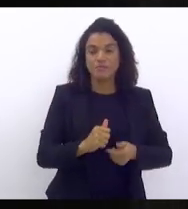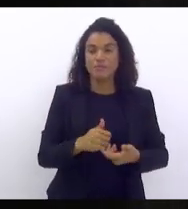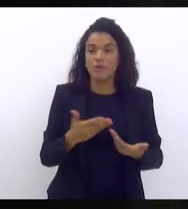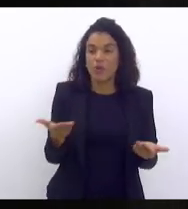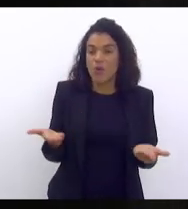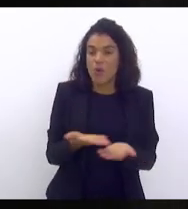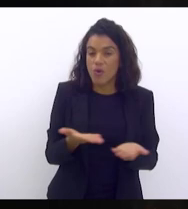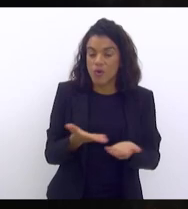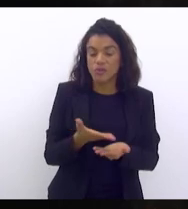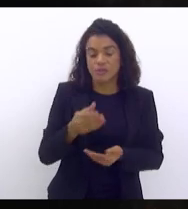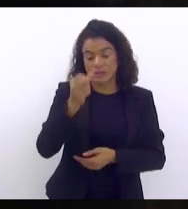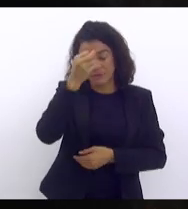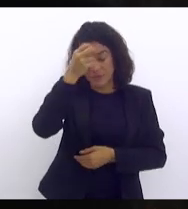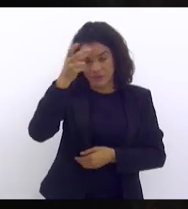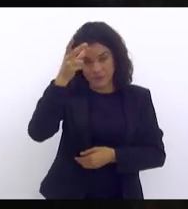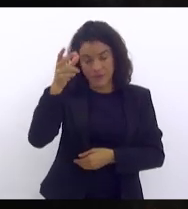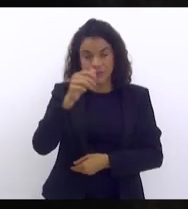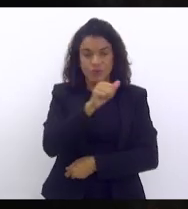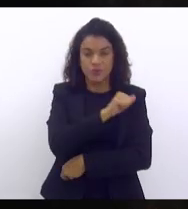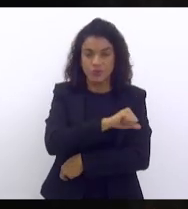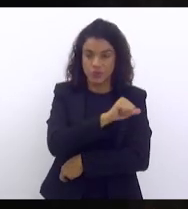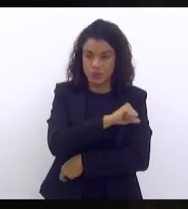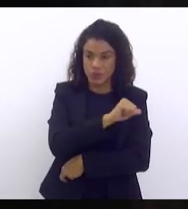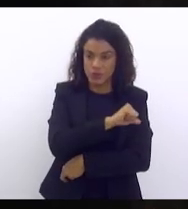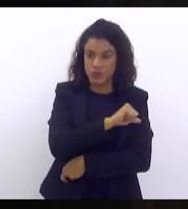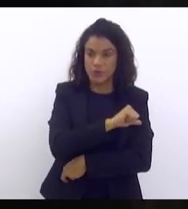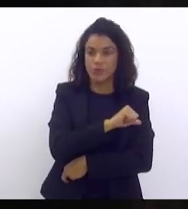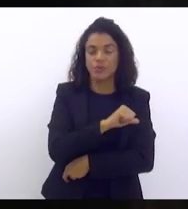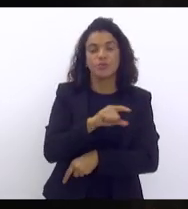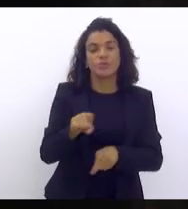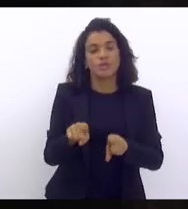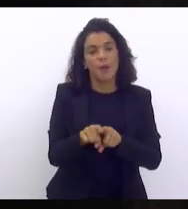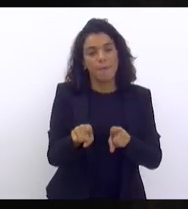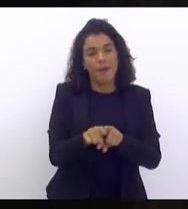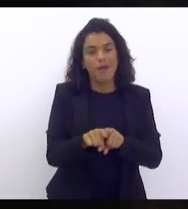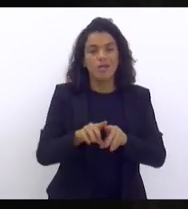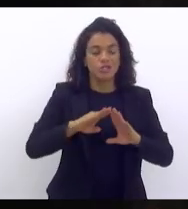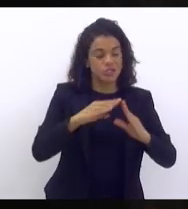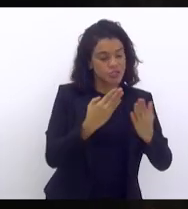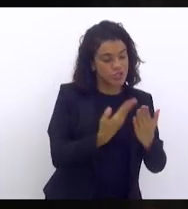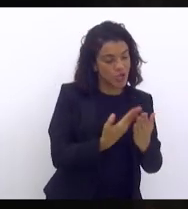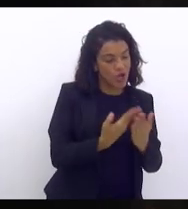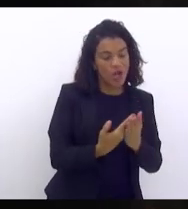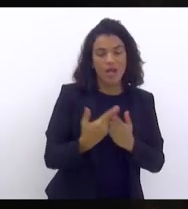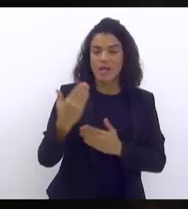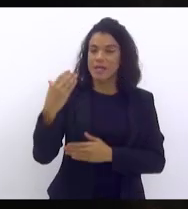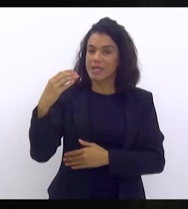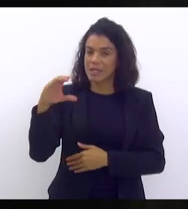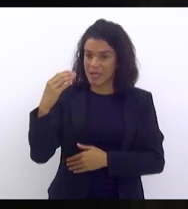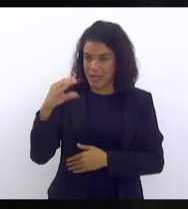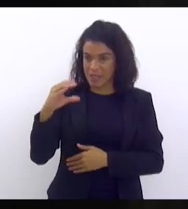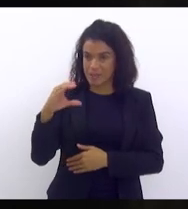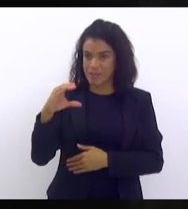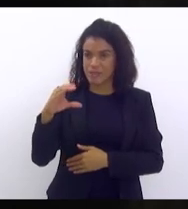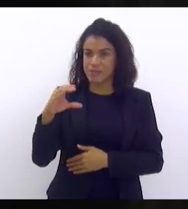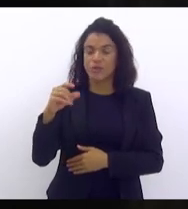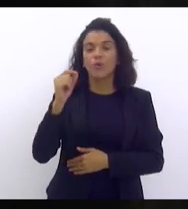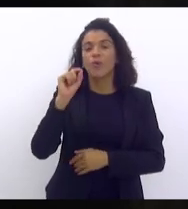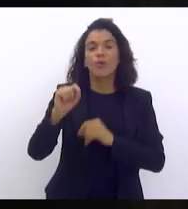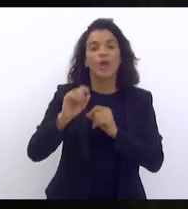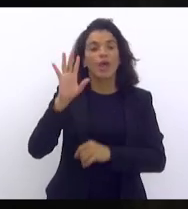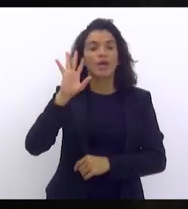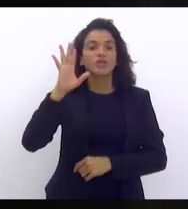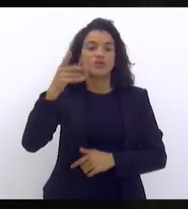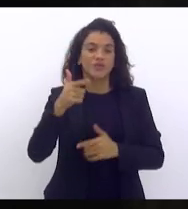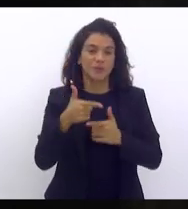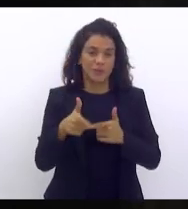prefeitura do município do Rio de Janeiro pegou todas as escolas e creches e colocou para a Colurb solucionar esses